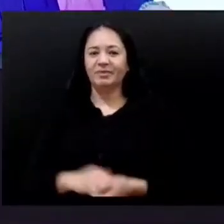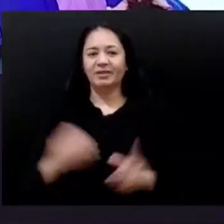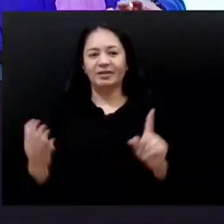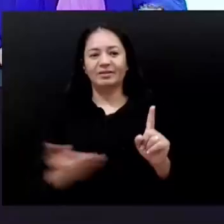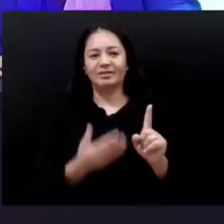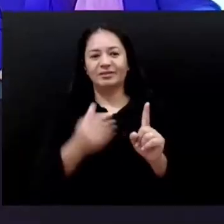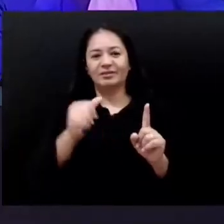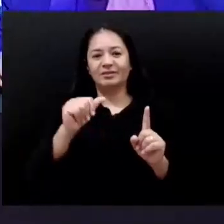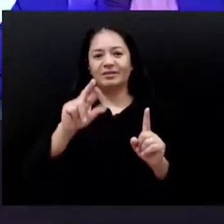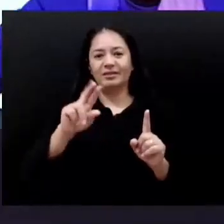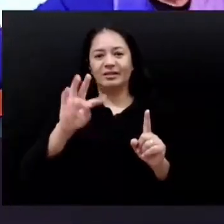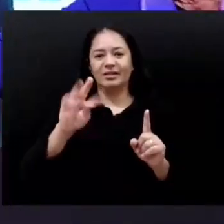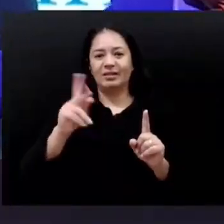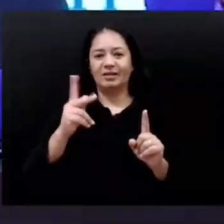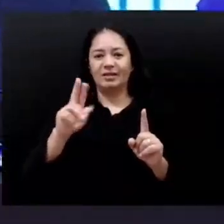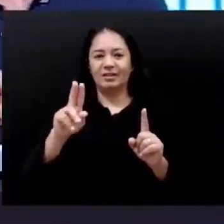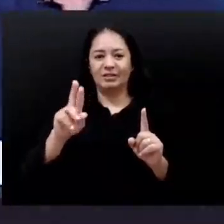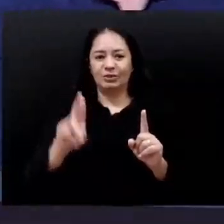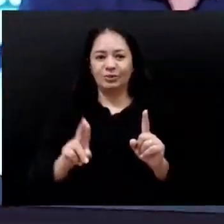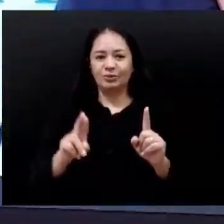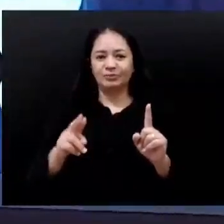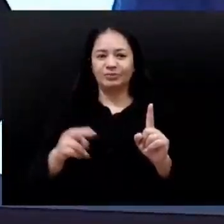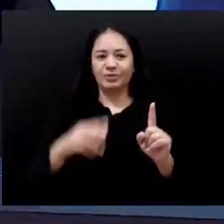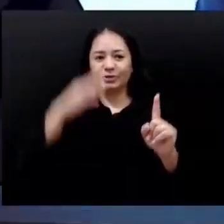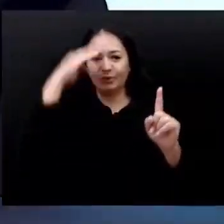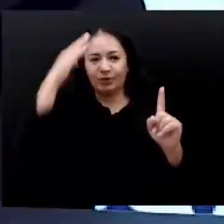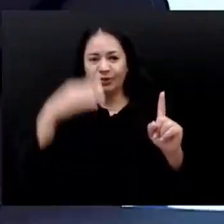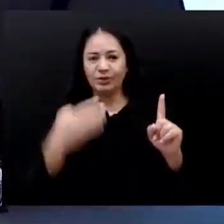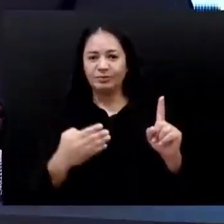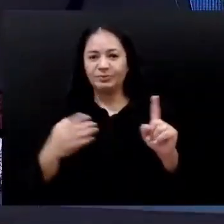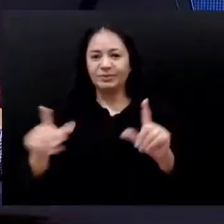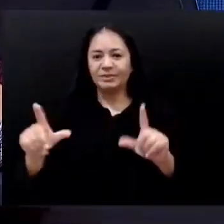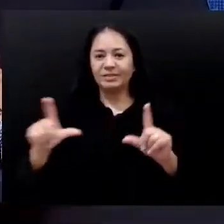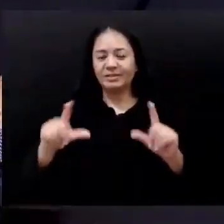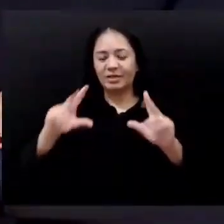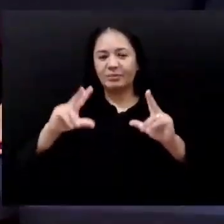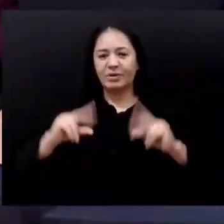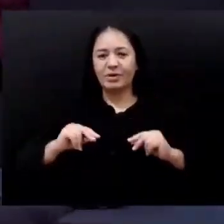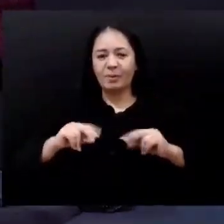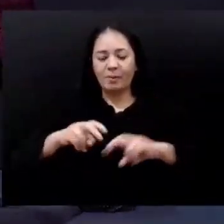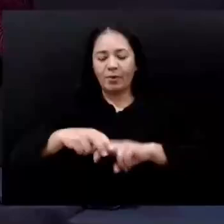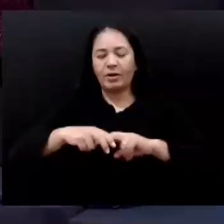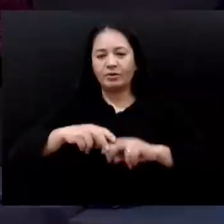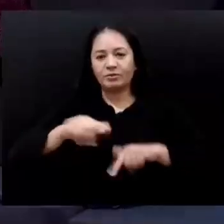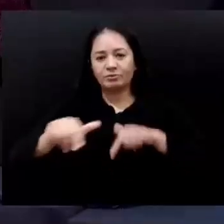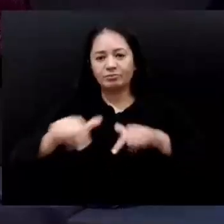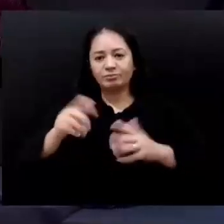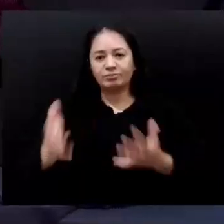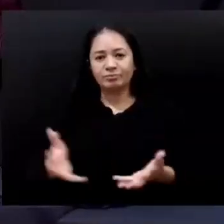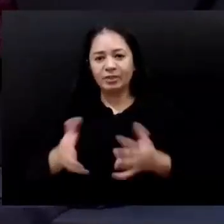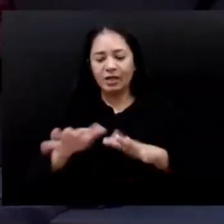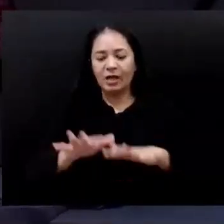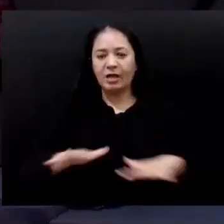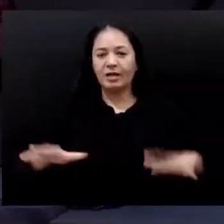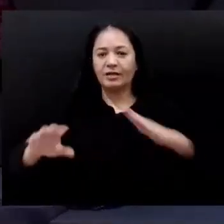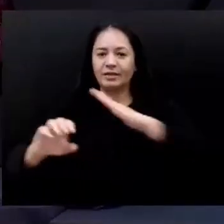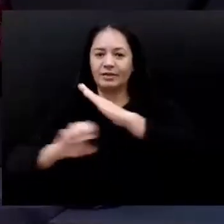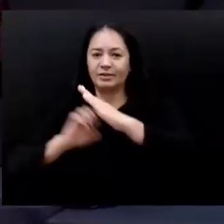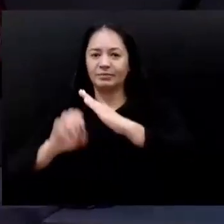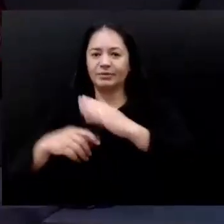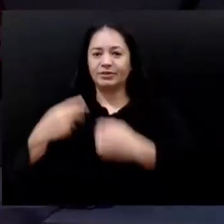Faidiga Flose. O homenageado recebe a honraria por sua contribuição ao campo empresarial no município de